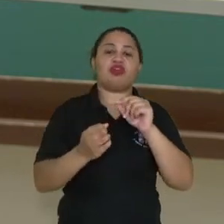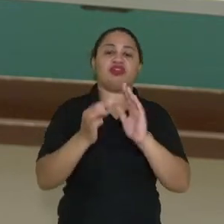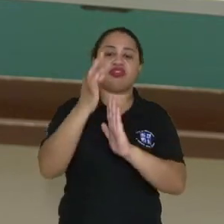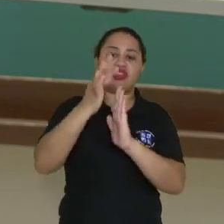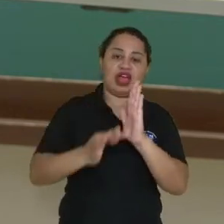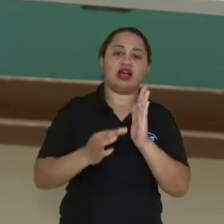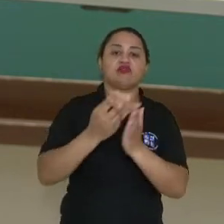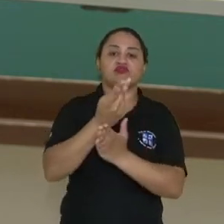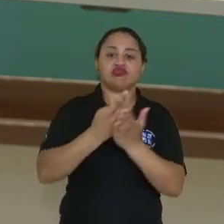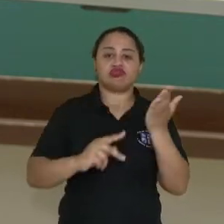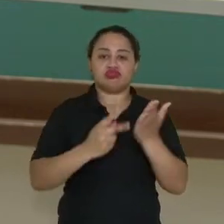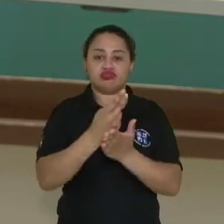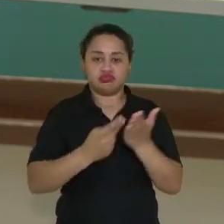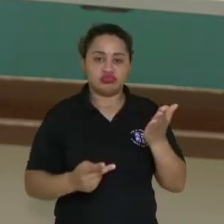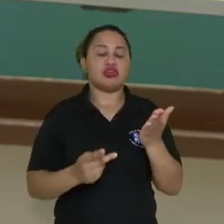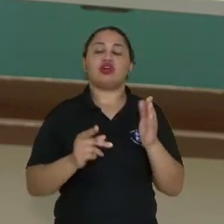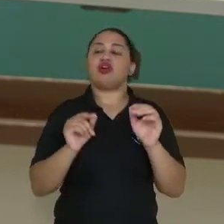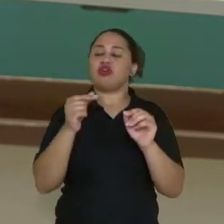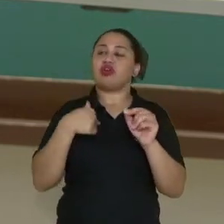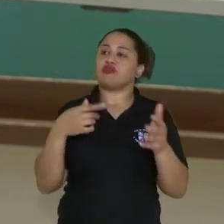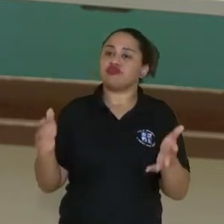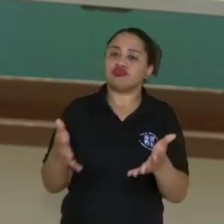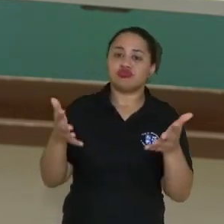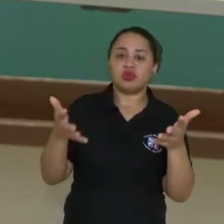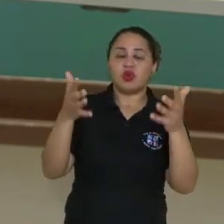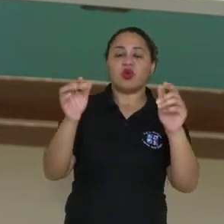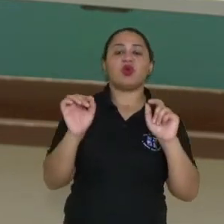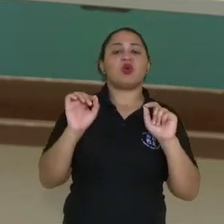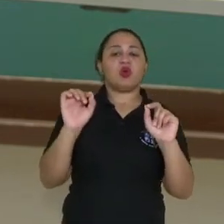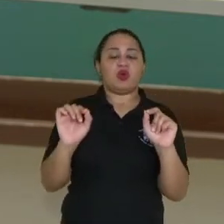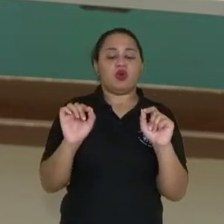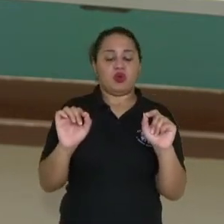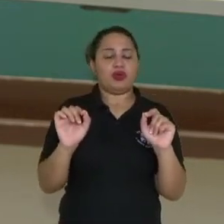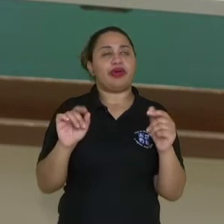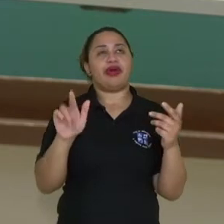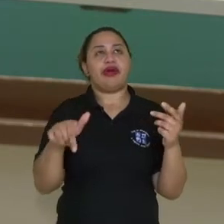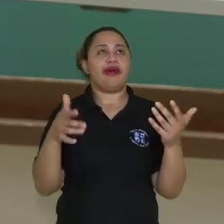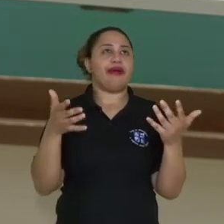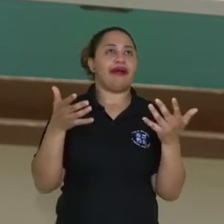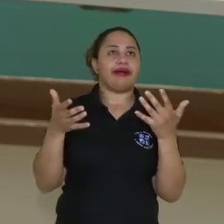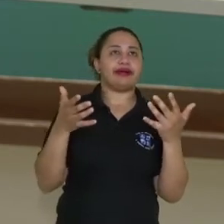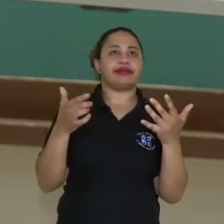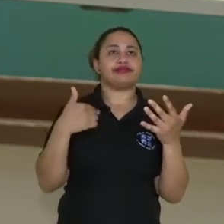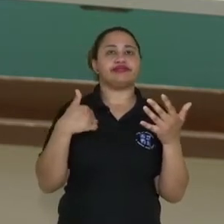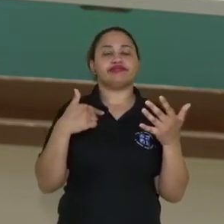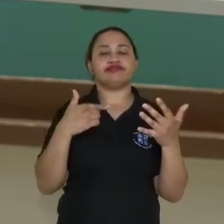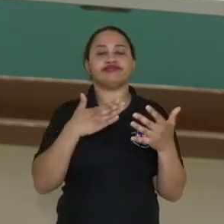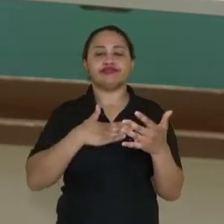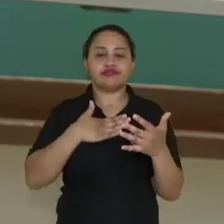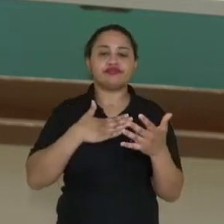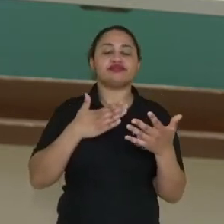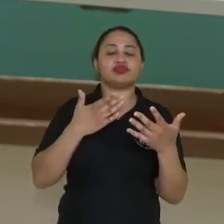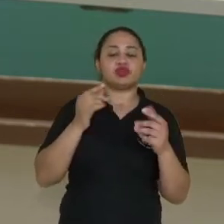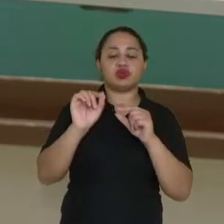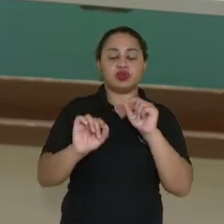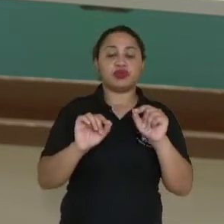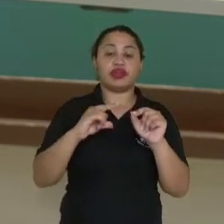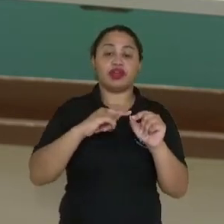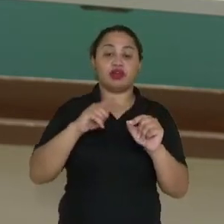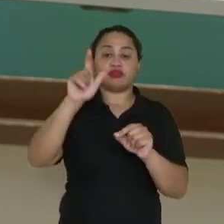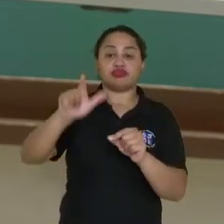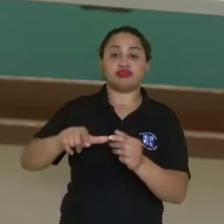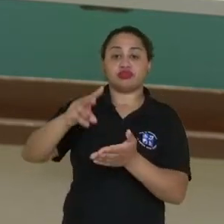texto poético, que promove aí uma certa um certo prazer, um certo entretenimento no